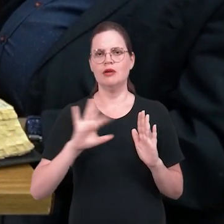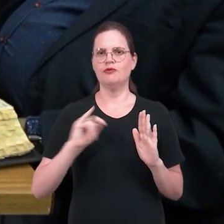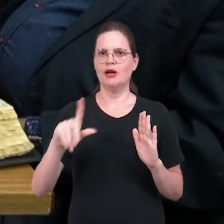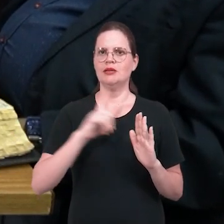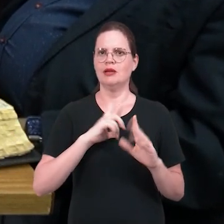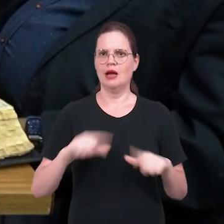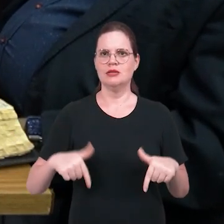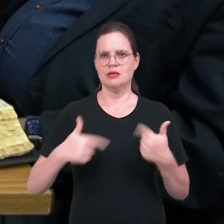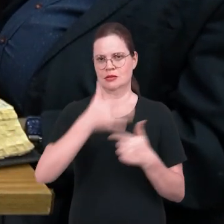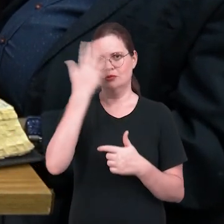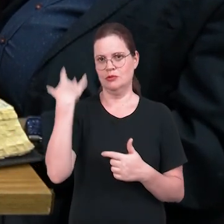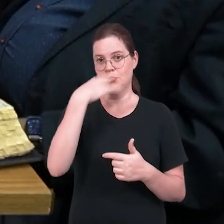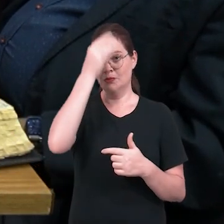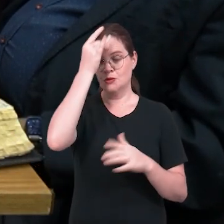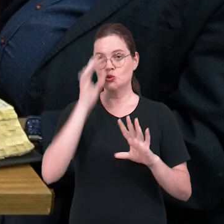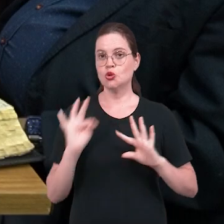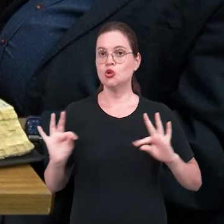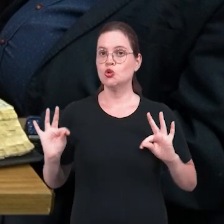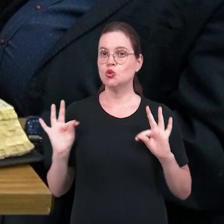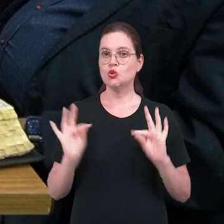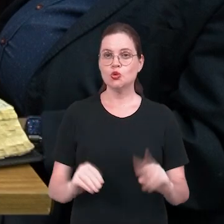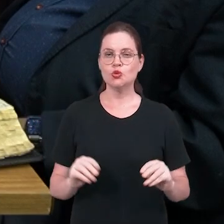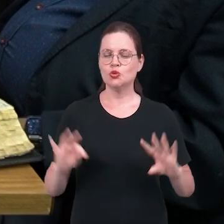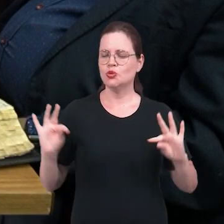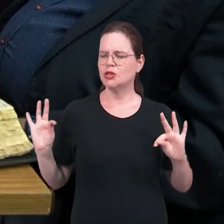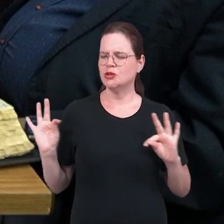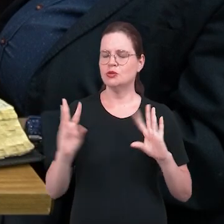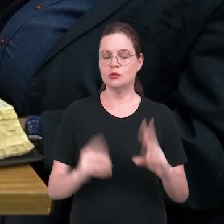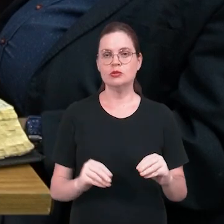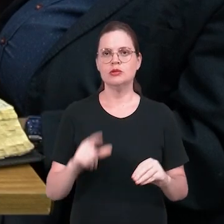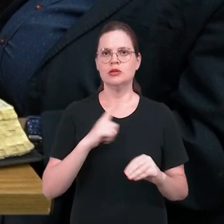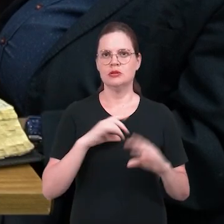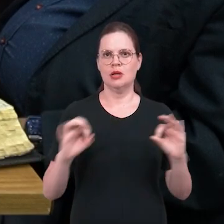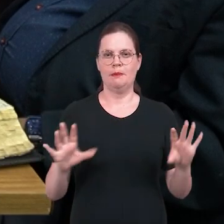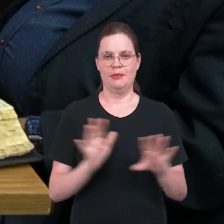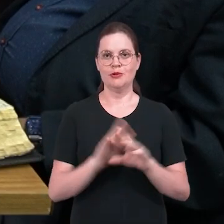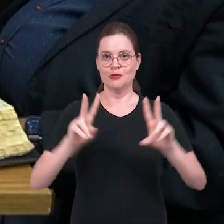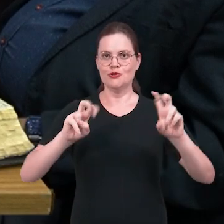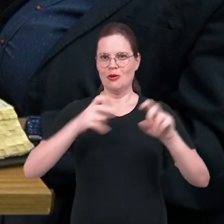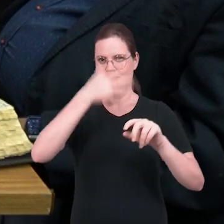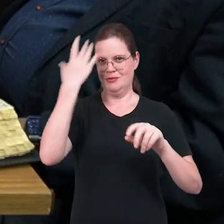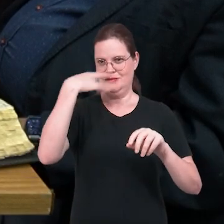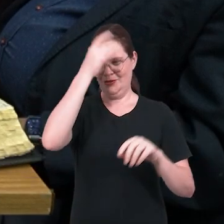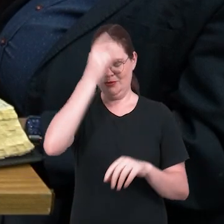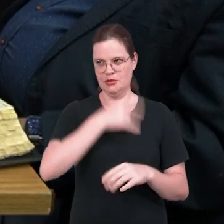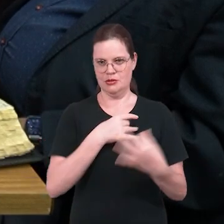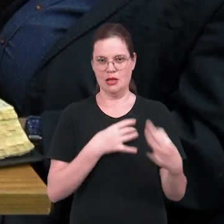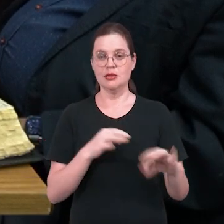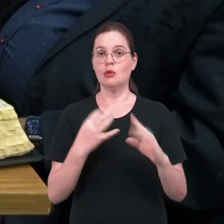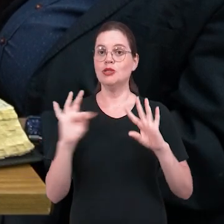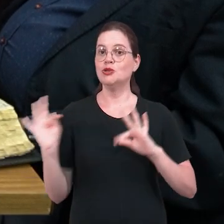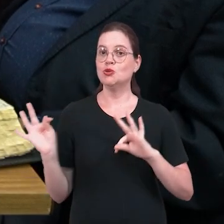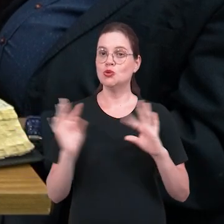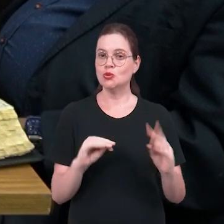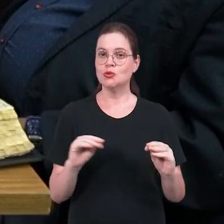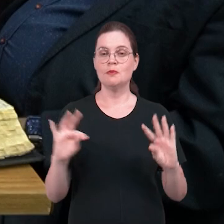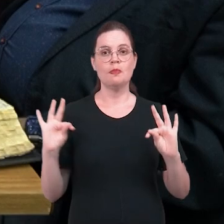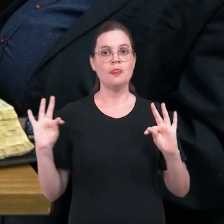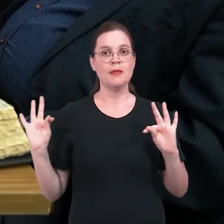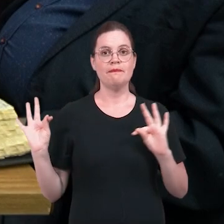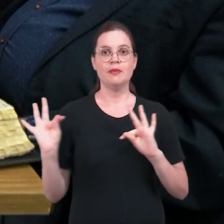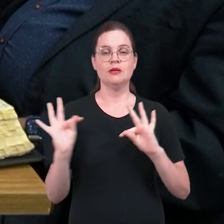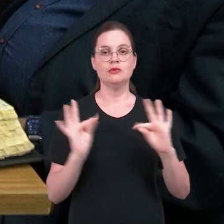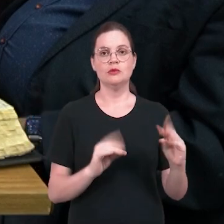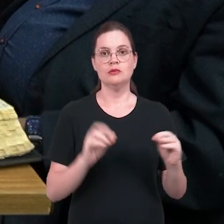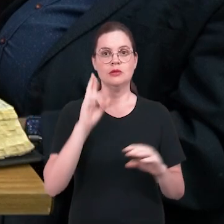Espírito Santo. E tudo aquilo que o Espírito Santo fez, então, que o assunto agora é sobre o Espírito Santo, Sim. não é batismo com o Espírito Santo. Tudo aquilo que